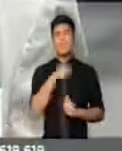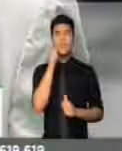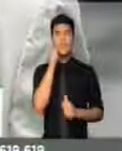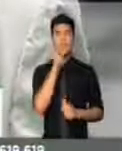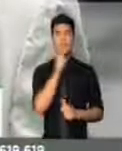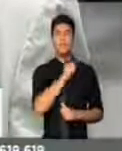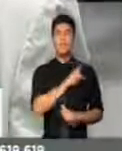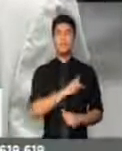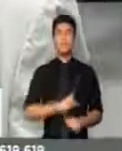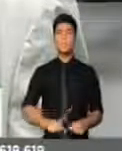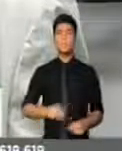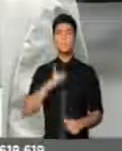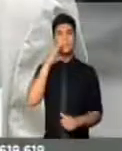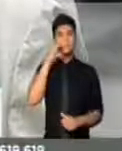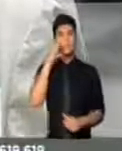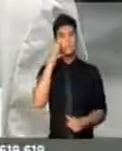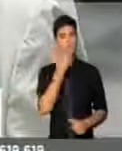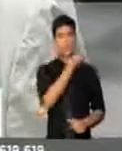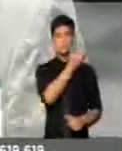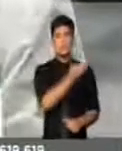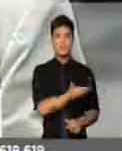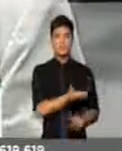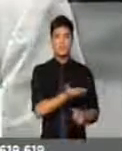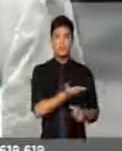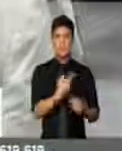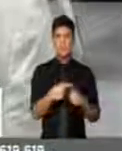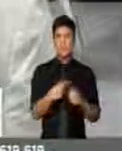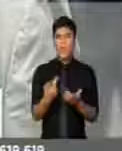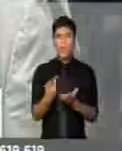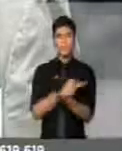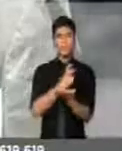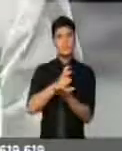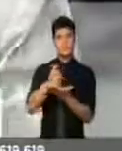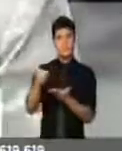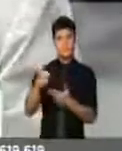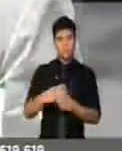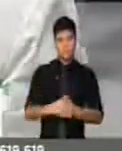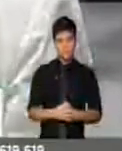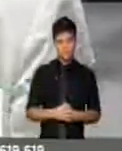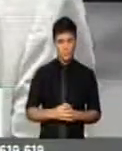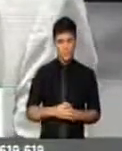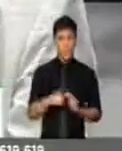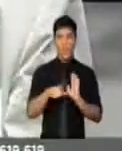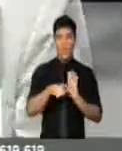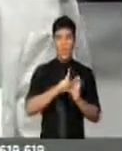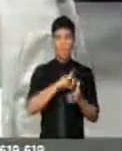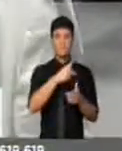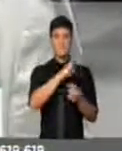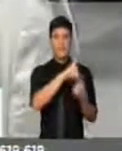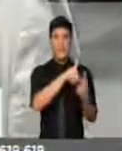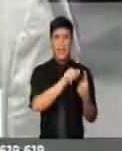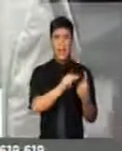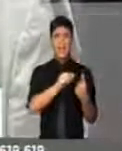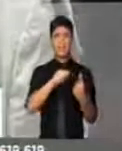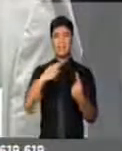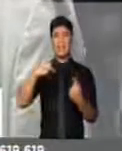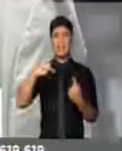presidente Dilma amargar esse processo? Além das pedaladas, além da